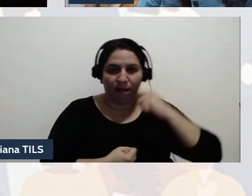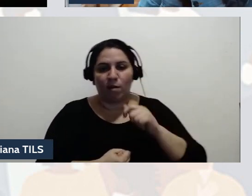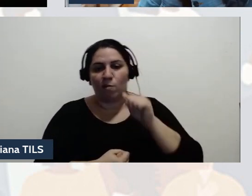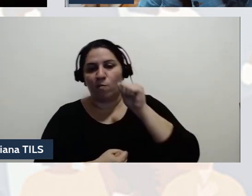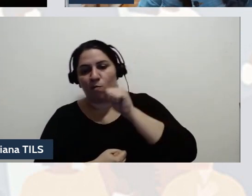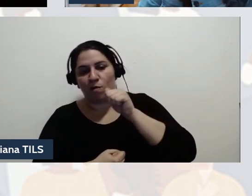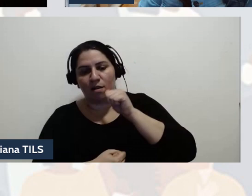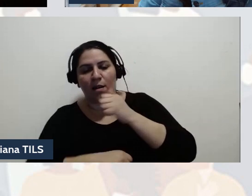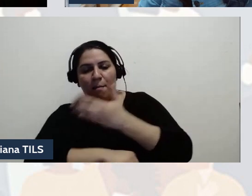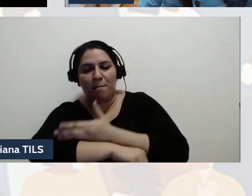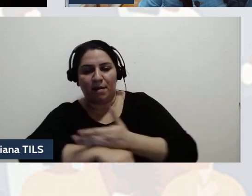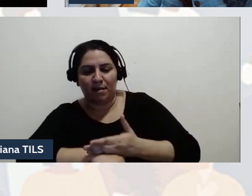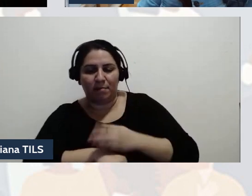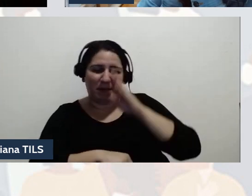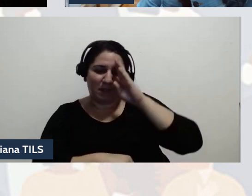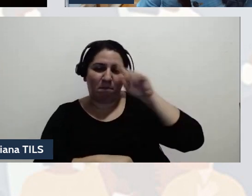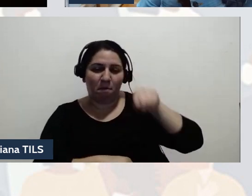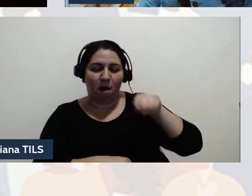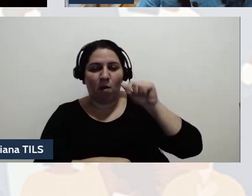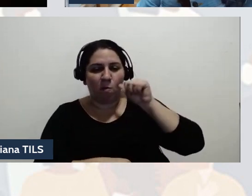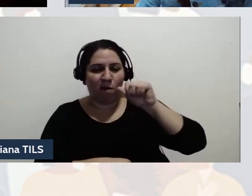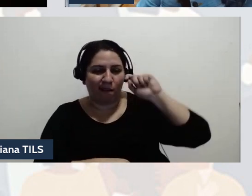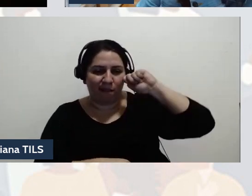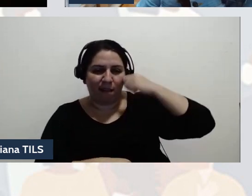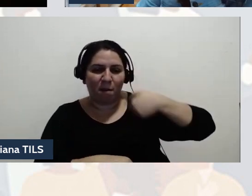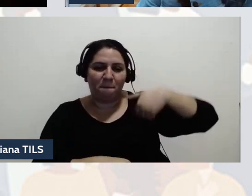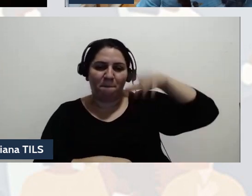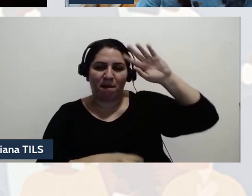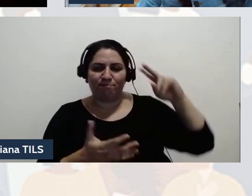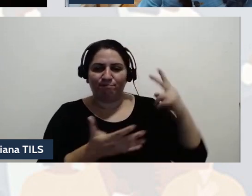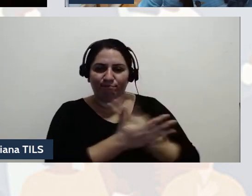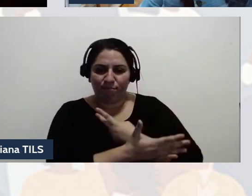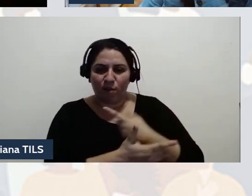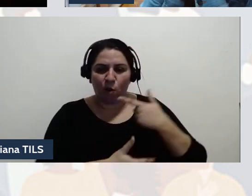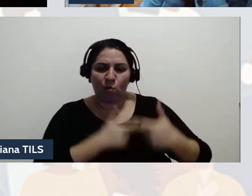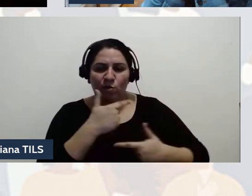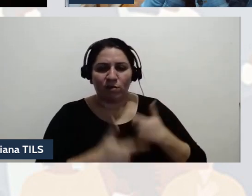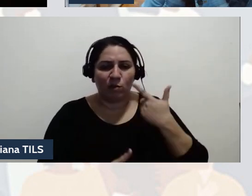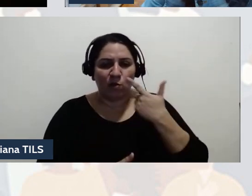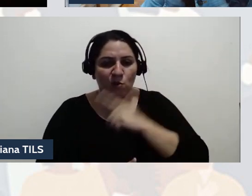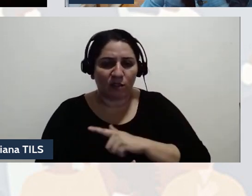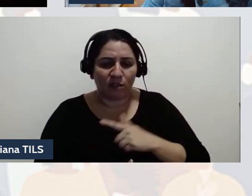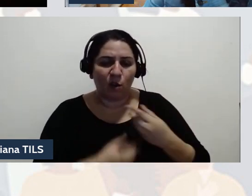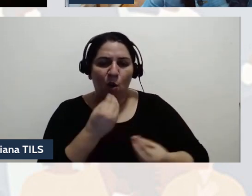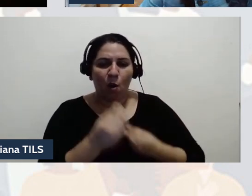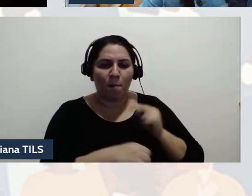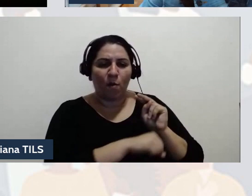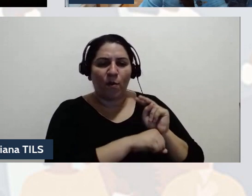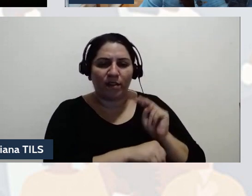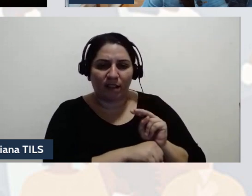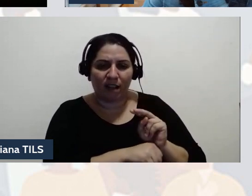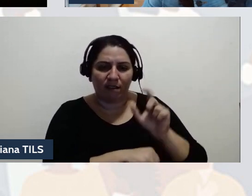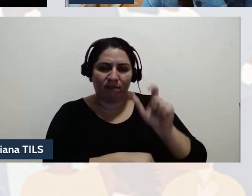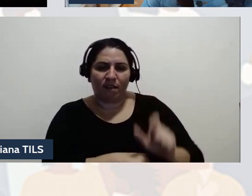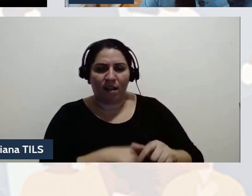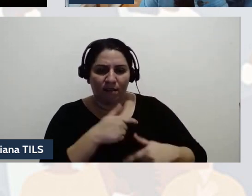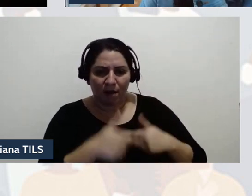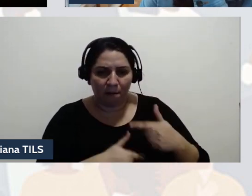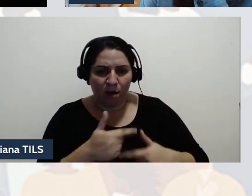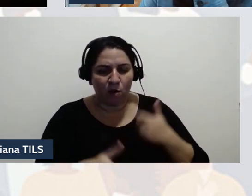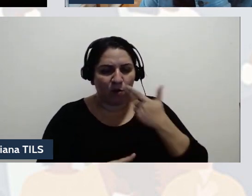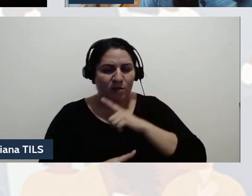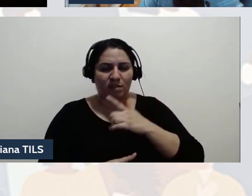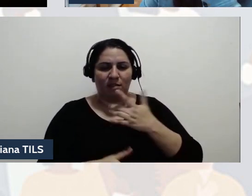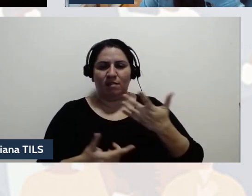que foram as mais afetadas, para que elas conseguissem trabalhar, cuidar de seus familiares e cuidar delas mesmas, tanto da saúde